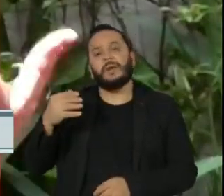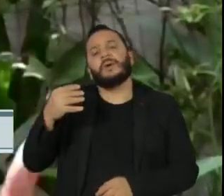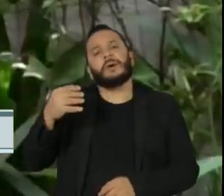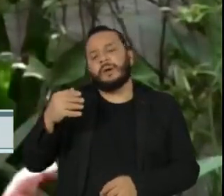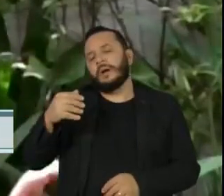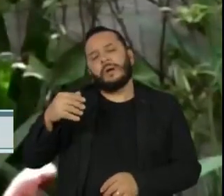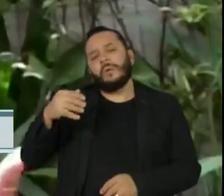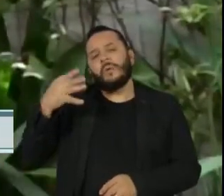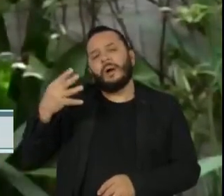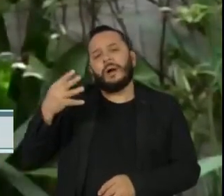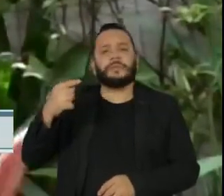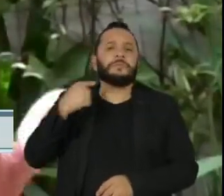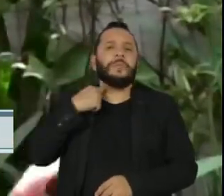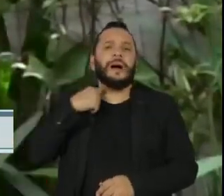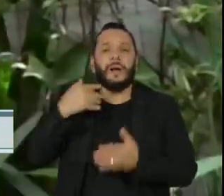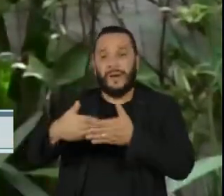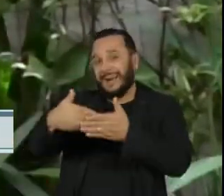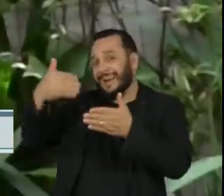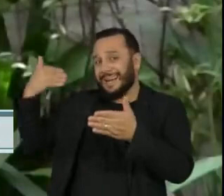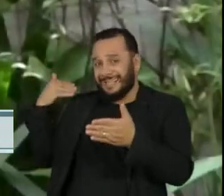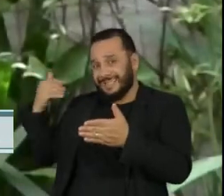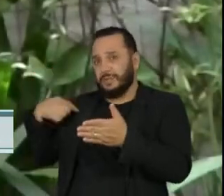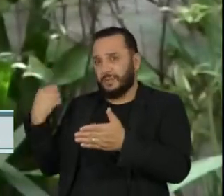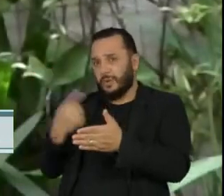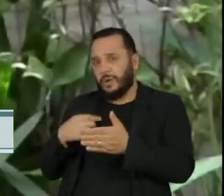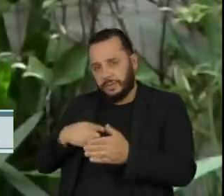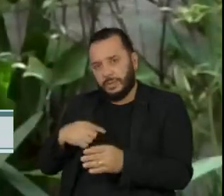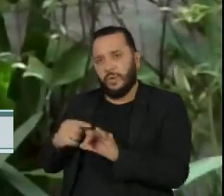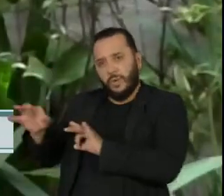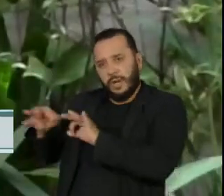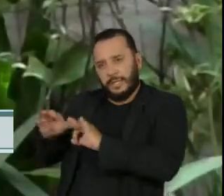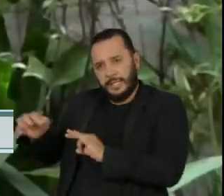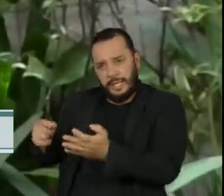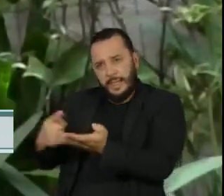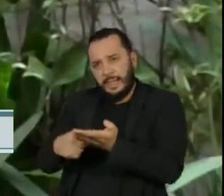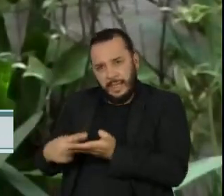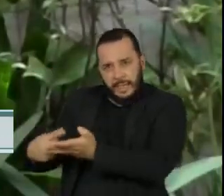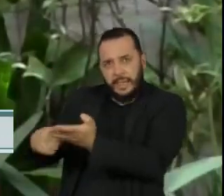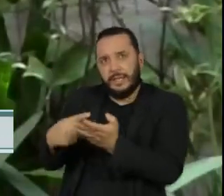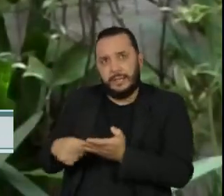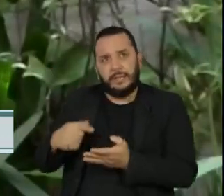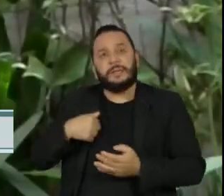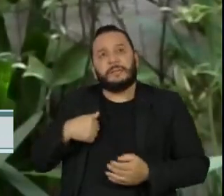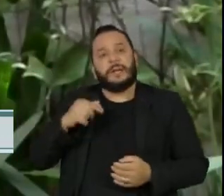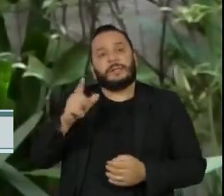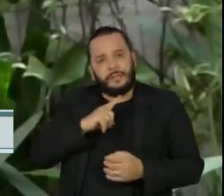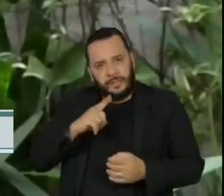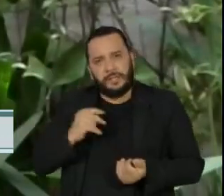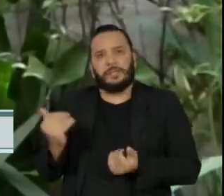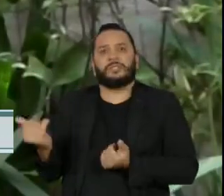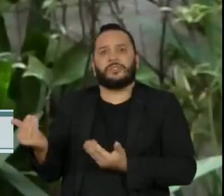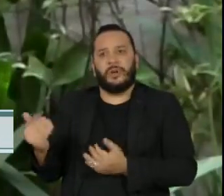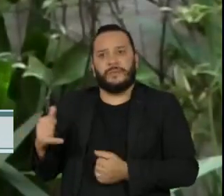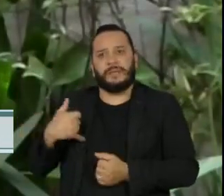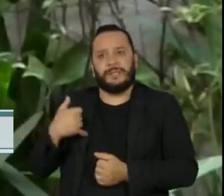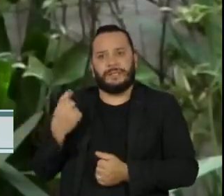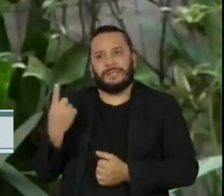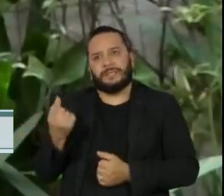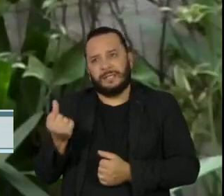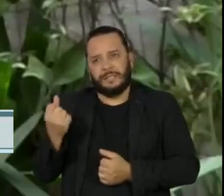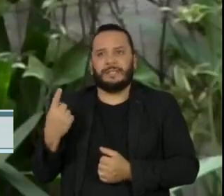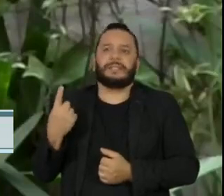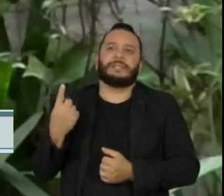Engajamundo, enquanto campo também, se organizando para a gente conseguir ter que a maior quantidade de jovens de 16 e 17